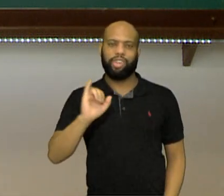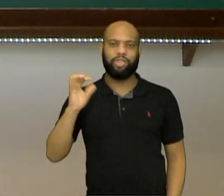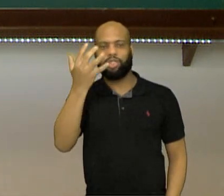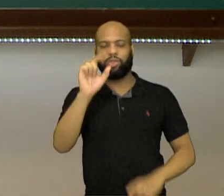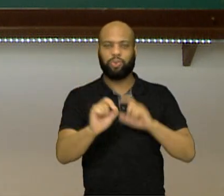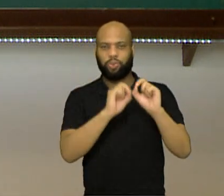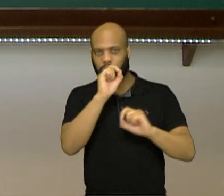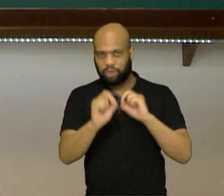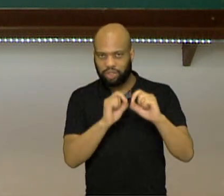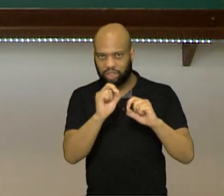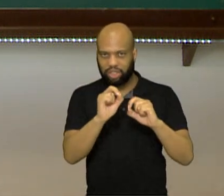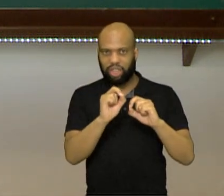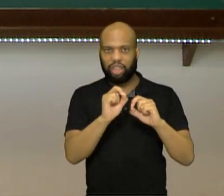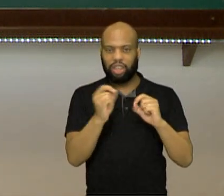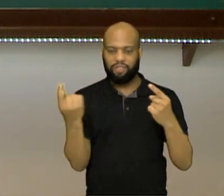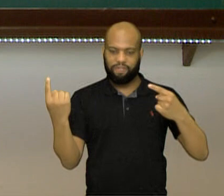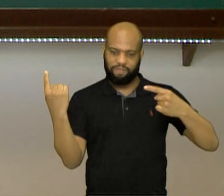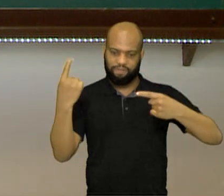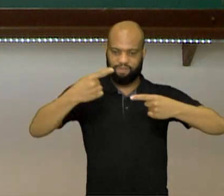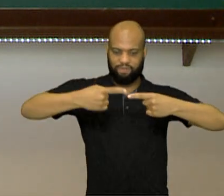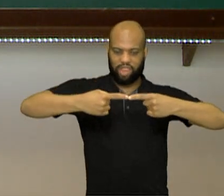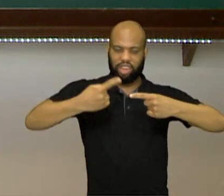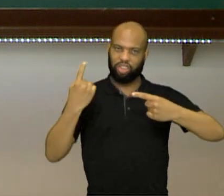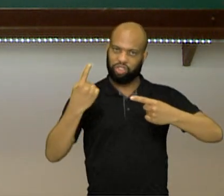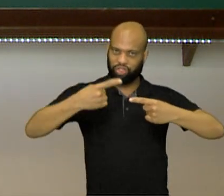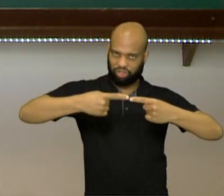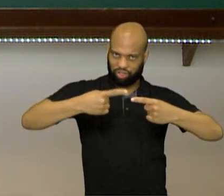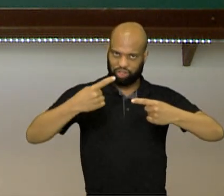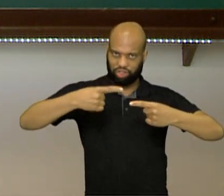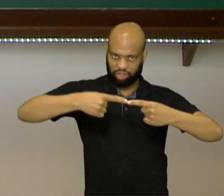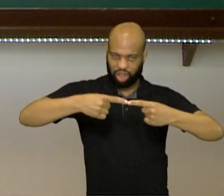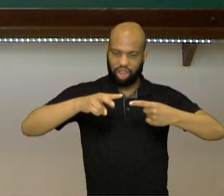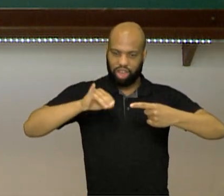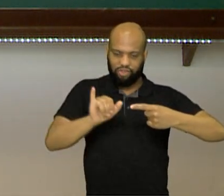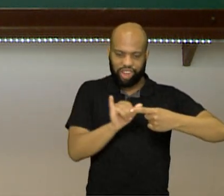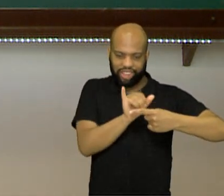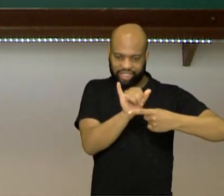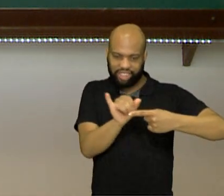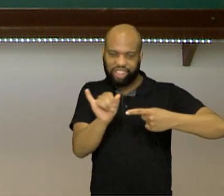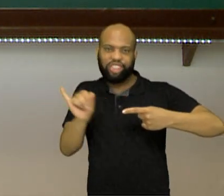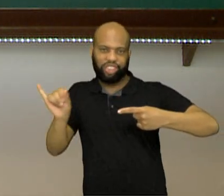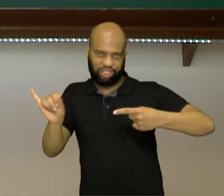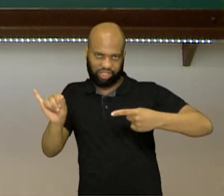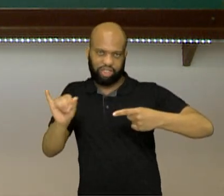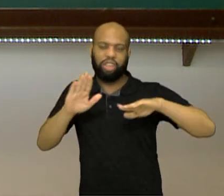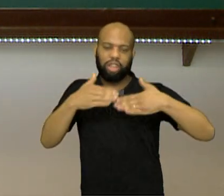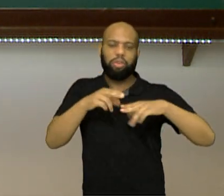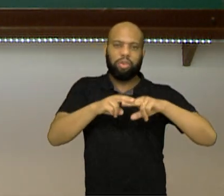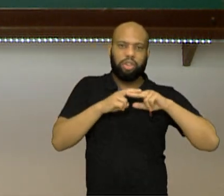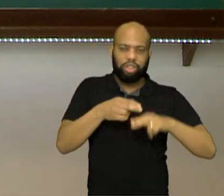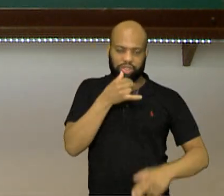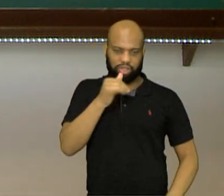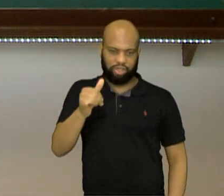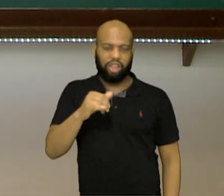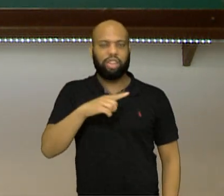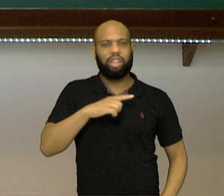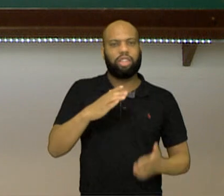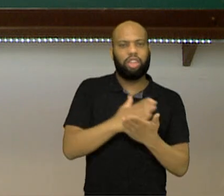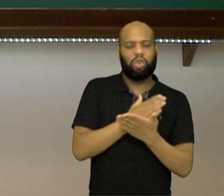alta tensão, né? Tem até trabalhos para evitar que isso aconteça, deixando os cabos mais distantes ou